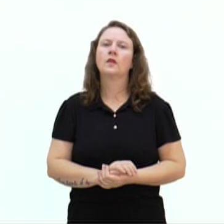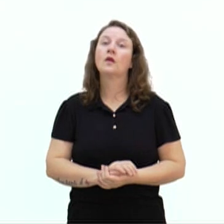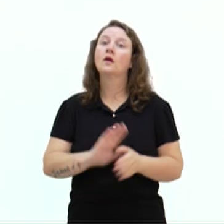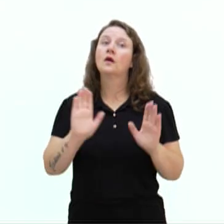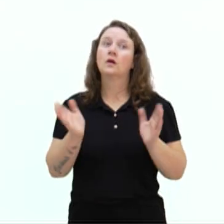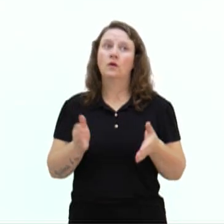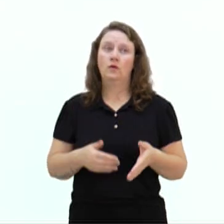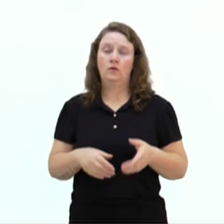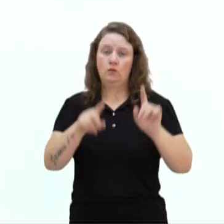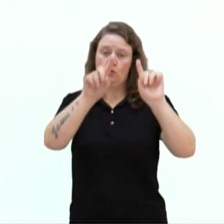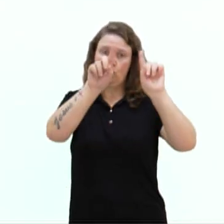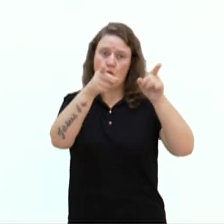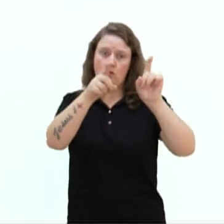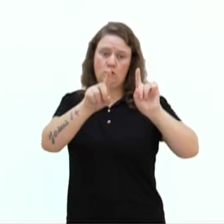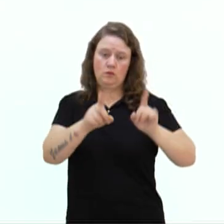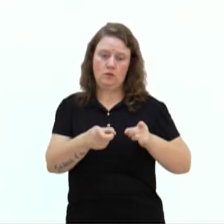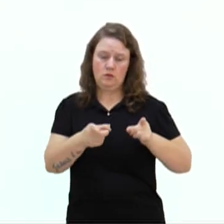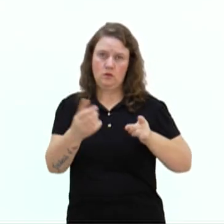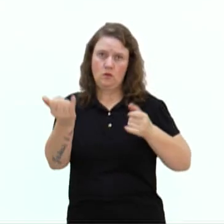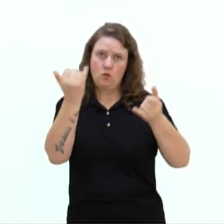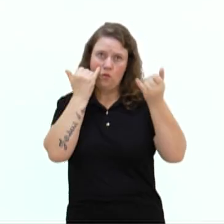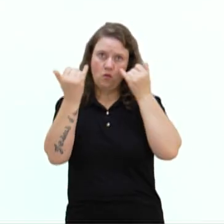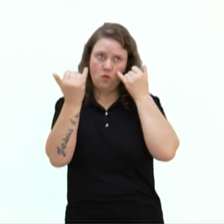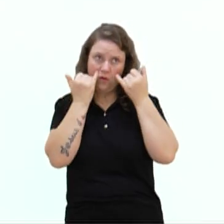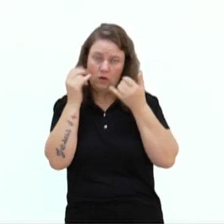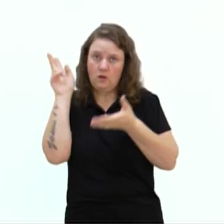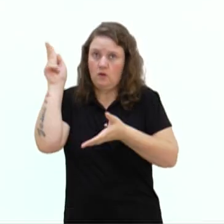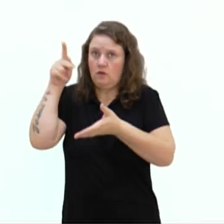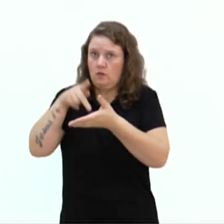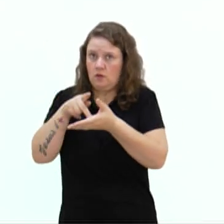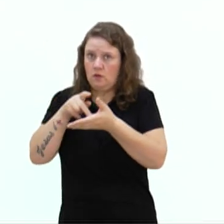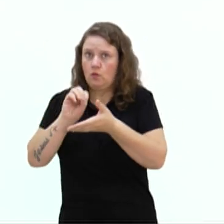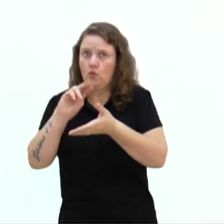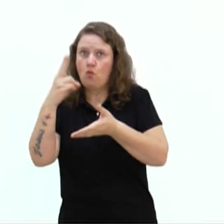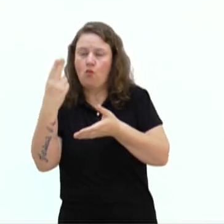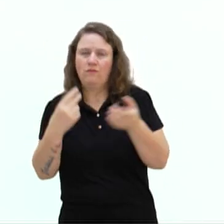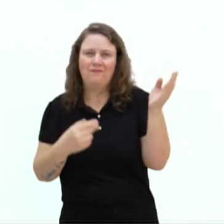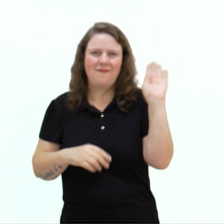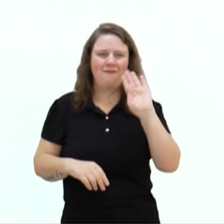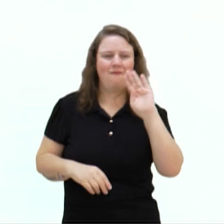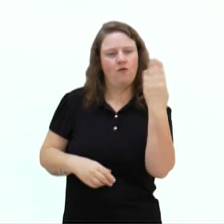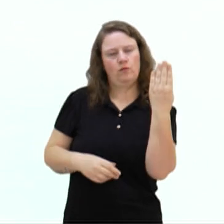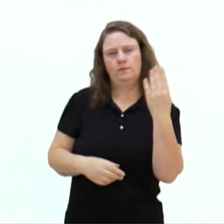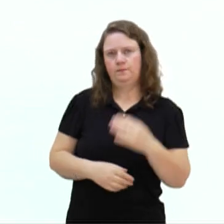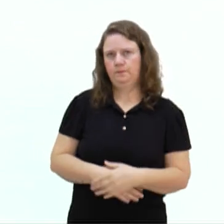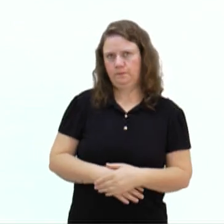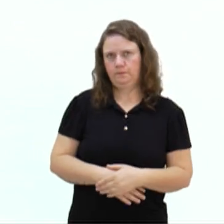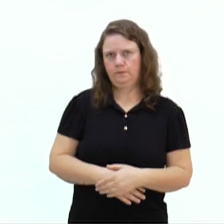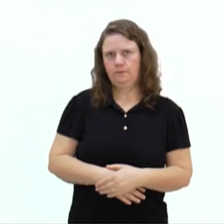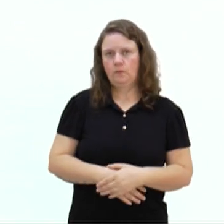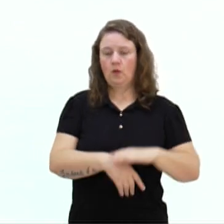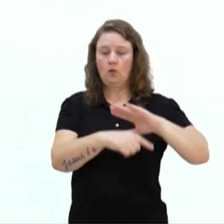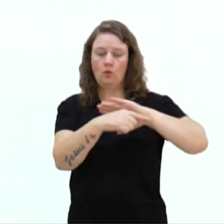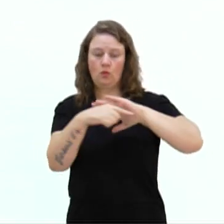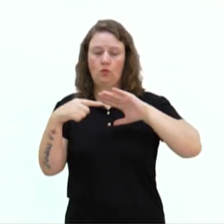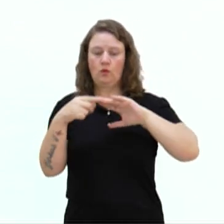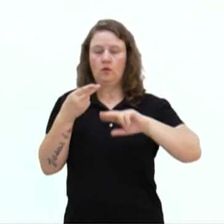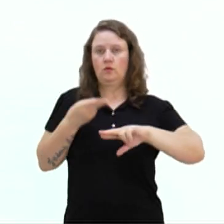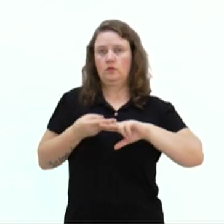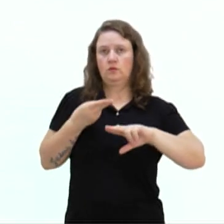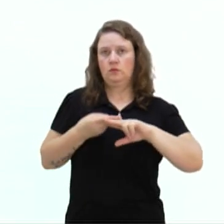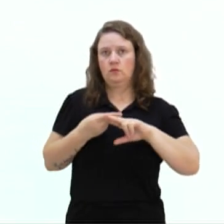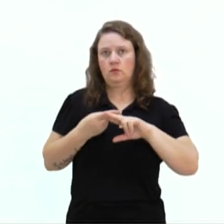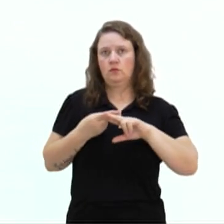Assinale abaixo se a informação a seguir é verdadeira ou falsa. O hífen é usado quando